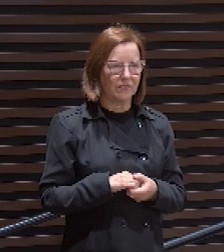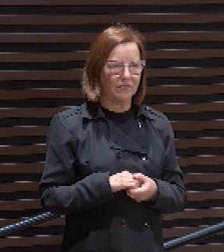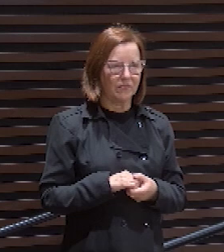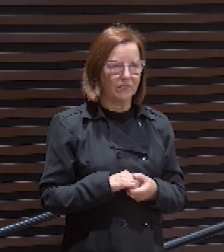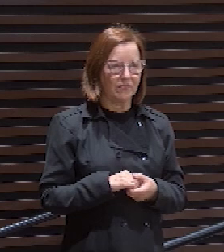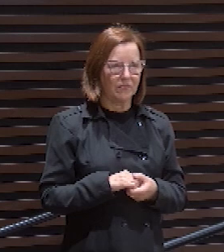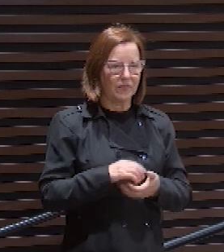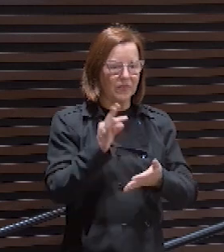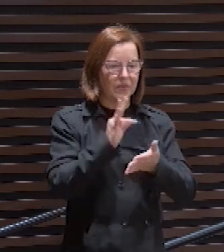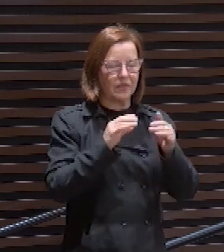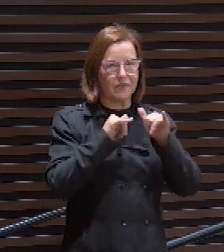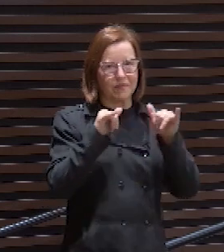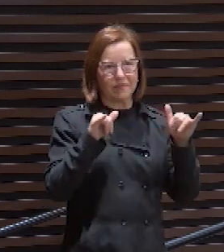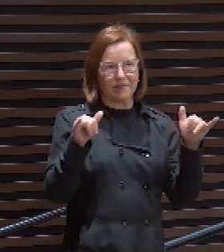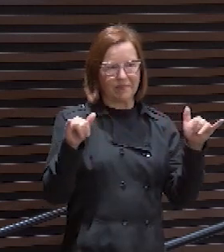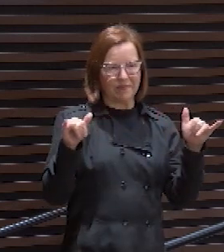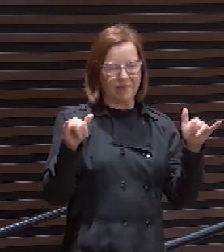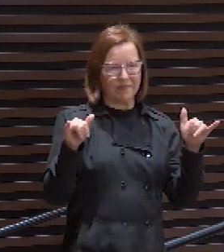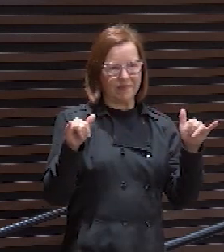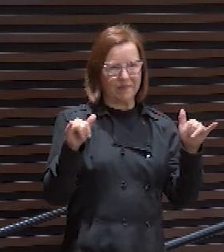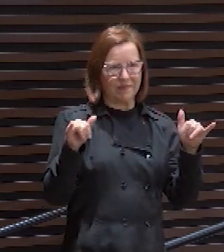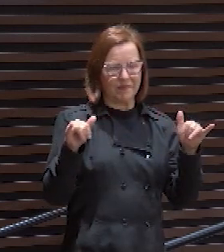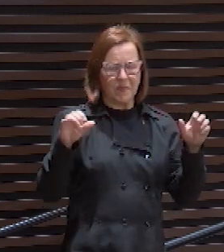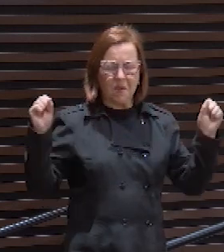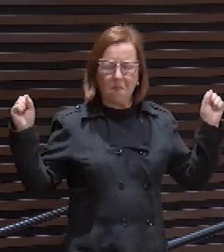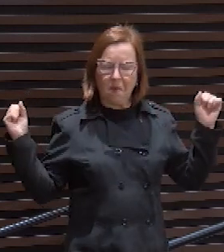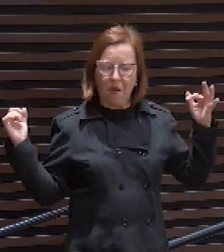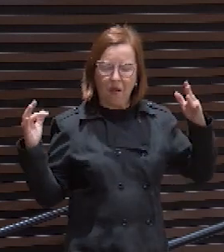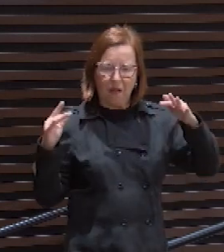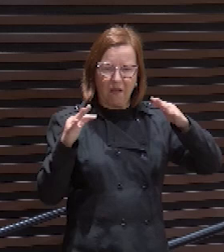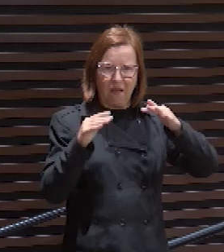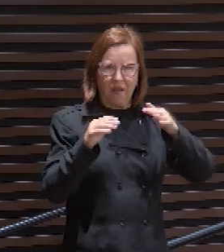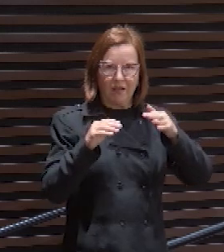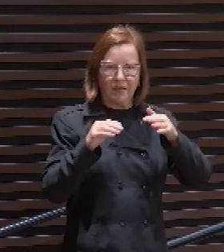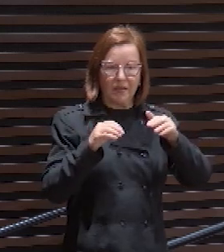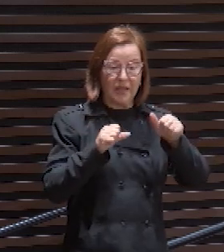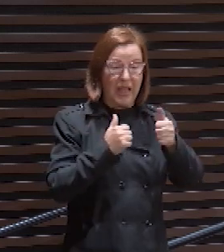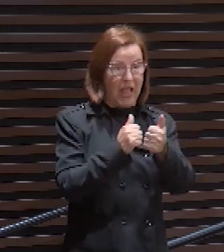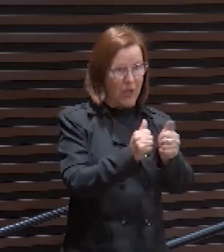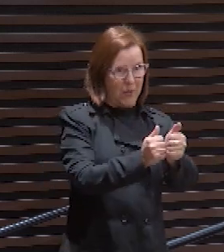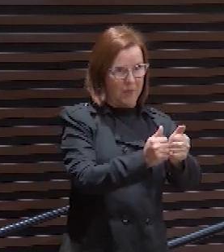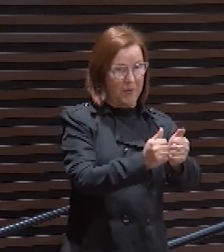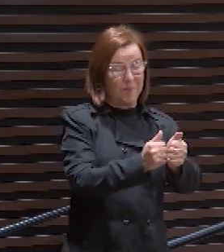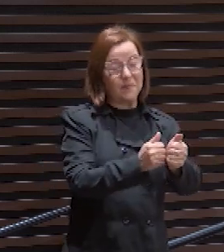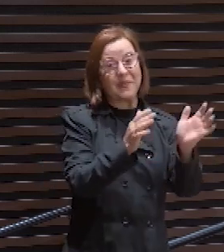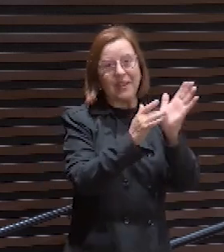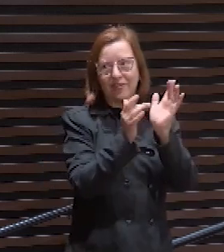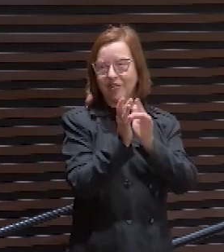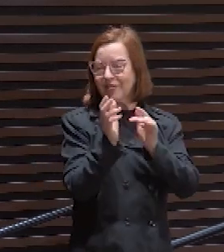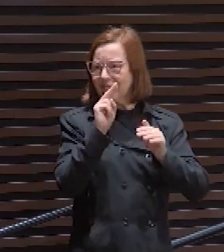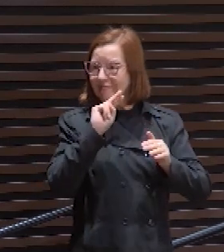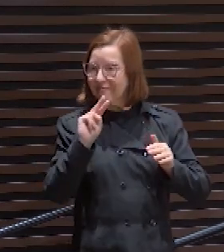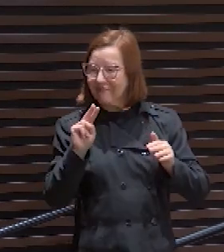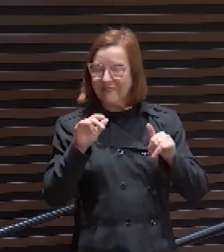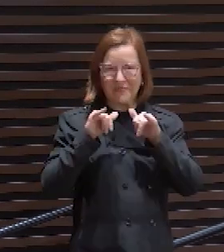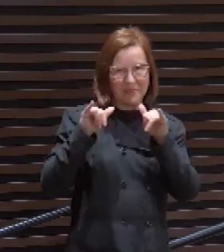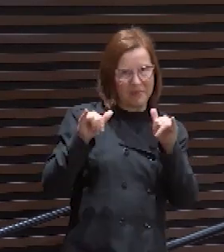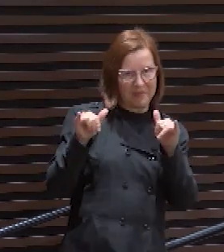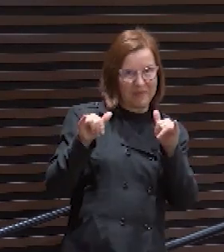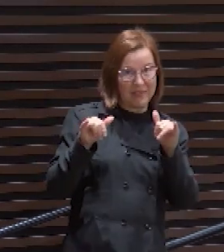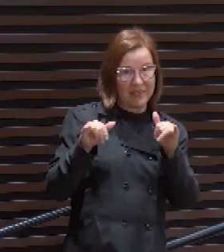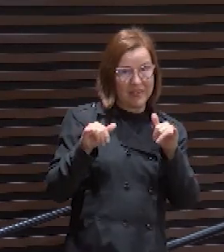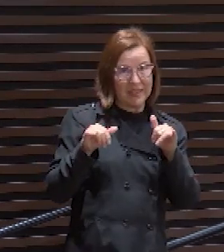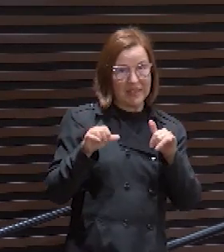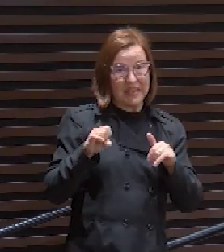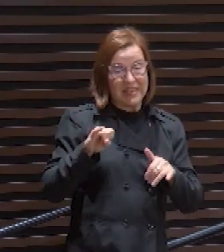E o texto diz assim, irmãos: grandes multidões o acompanhavam, e ele, voltando-se, lhes disse: se